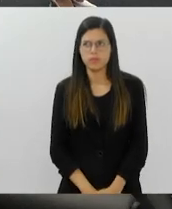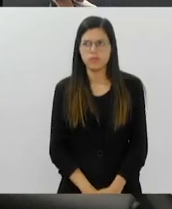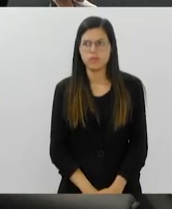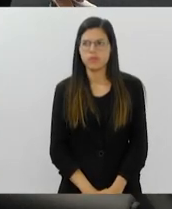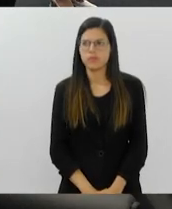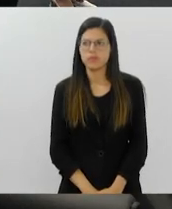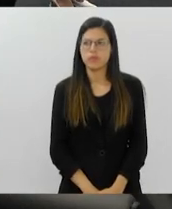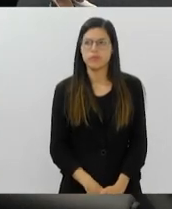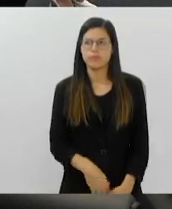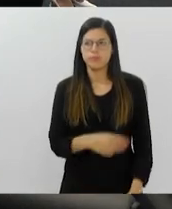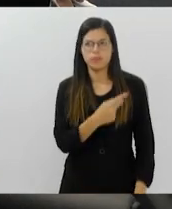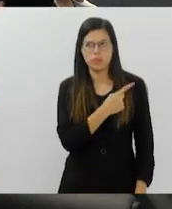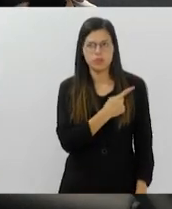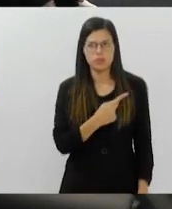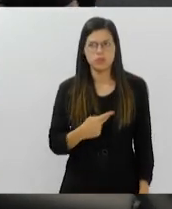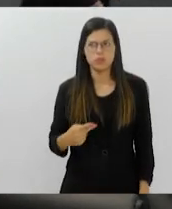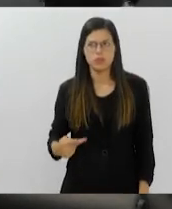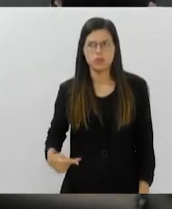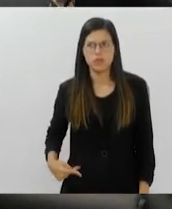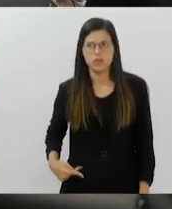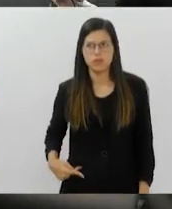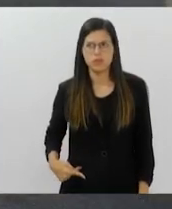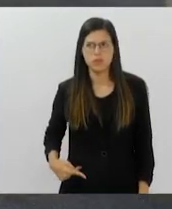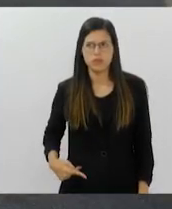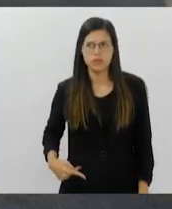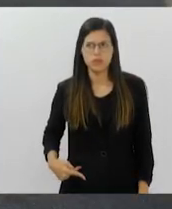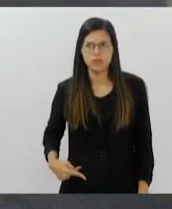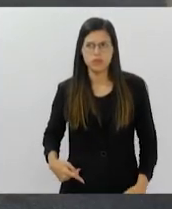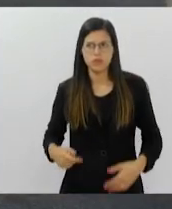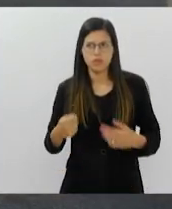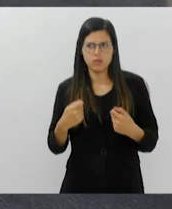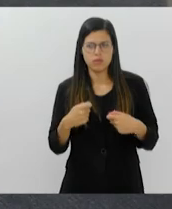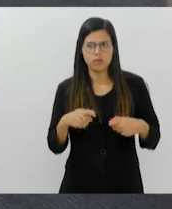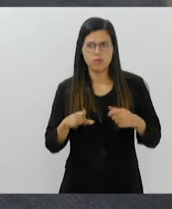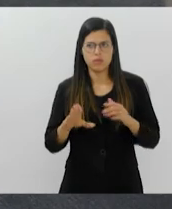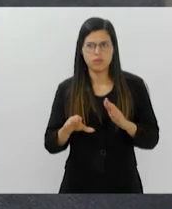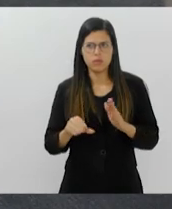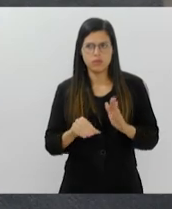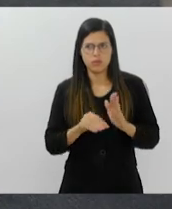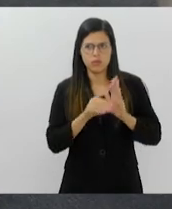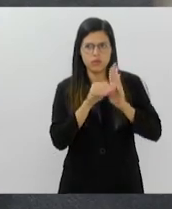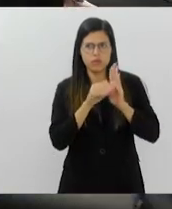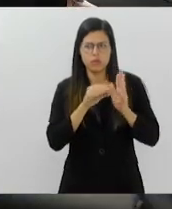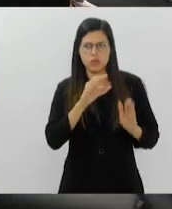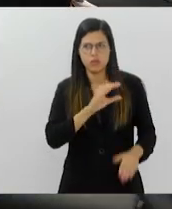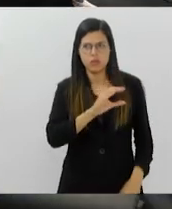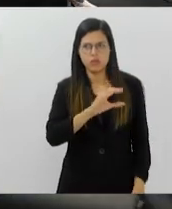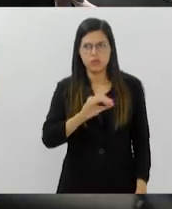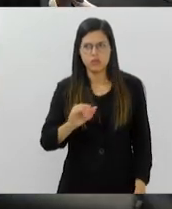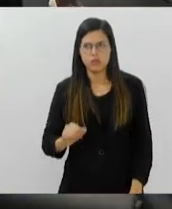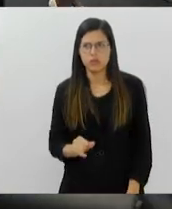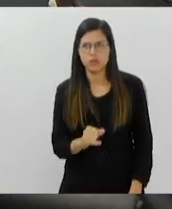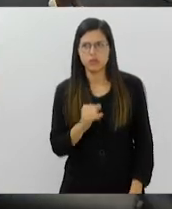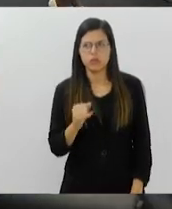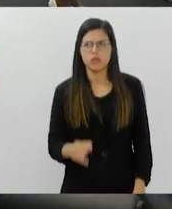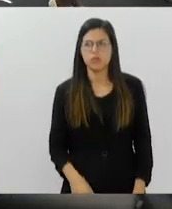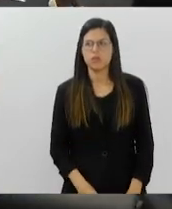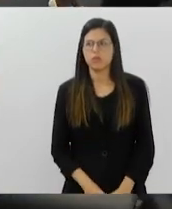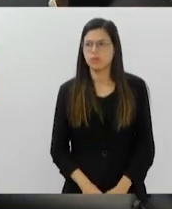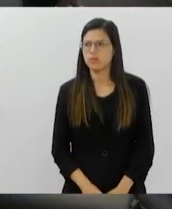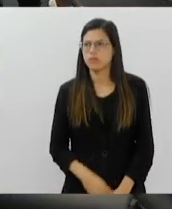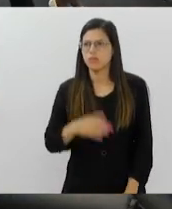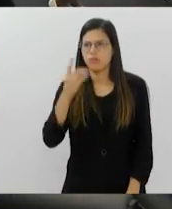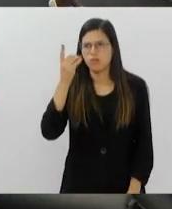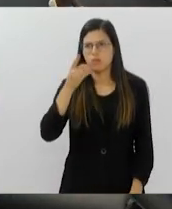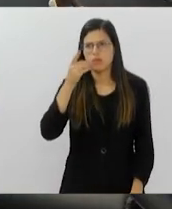Senhora presidente, eu preciso das emendas da CCJ. As emendas... Ah, o Fred Pacheco